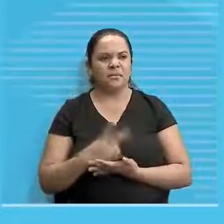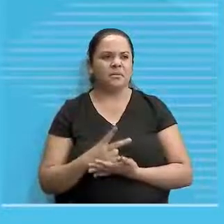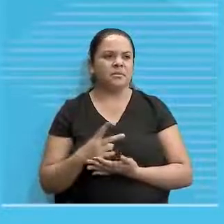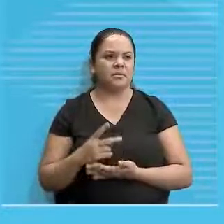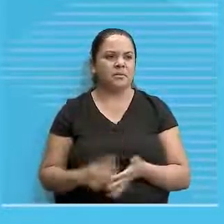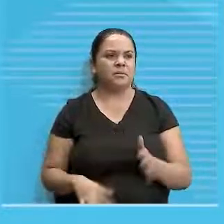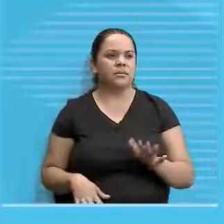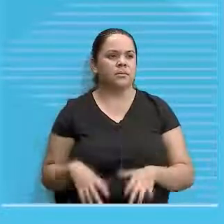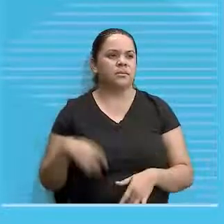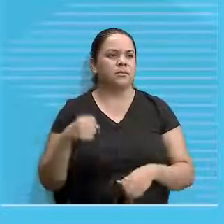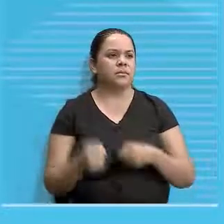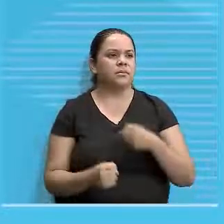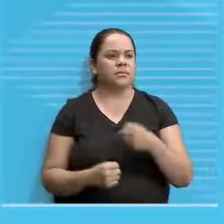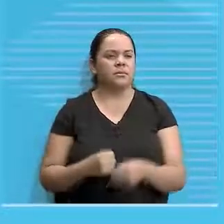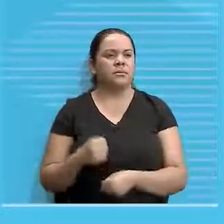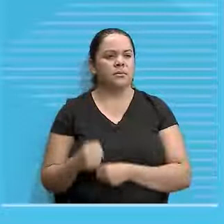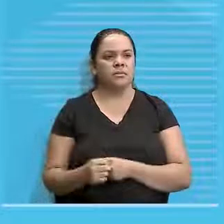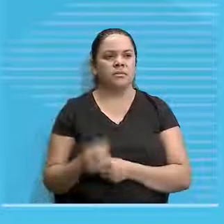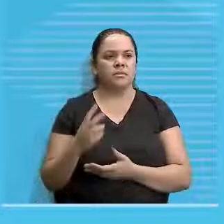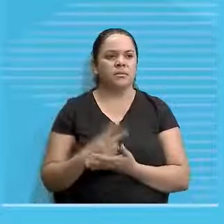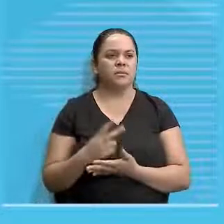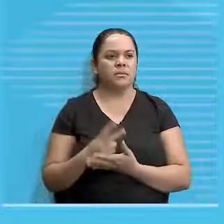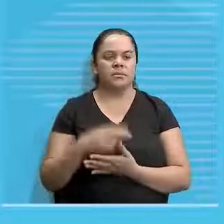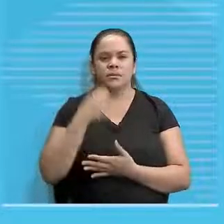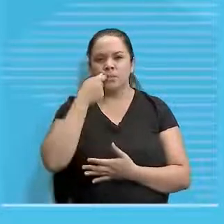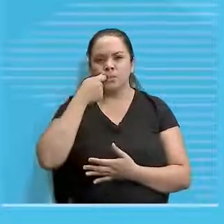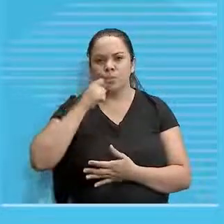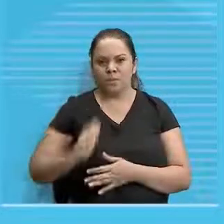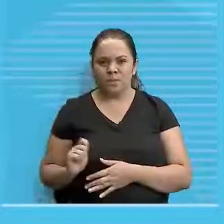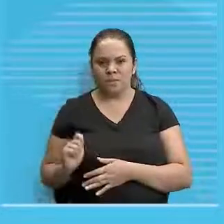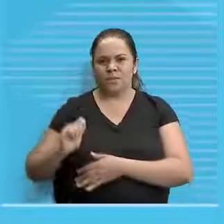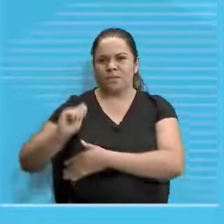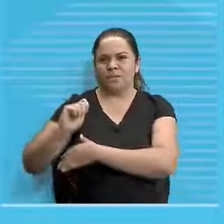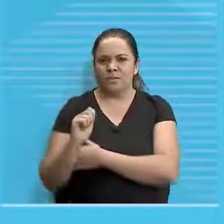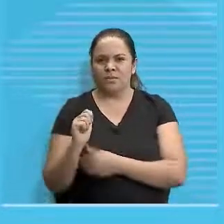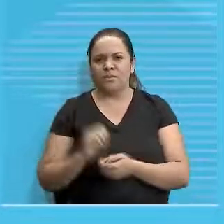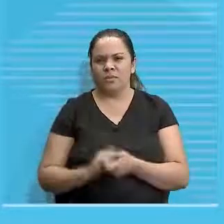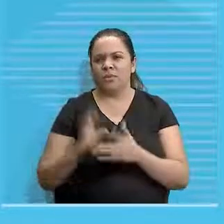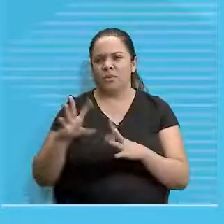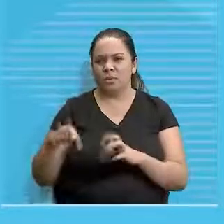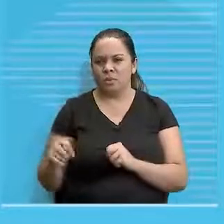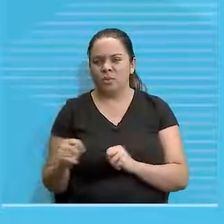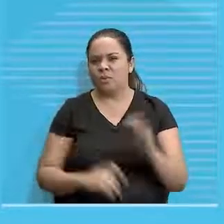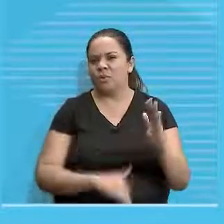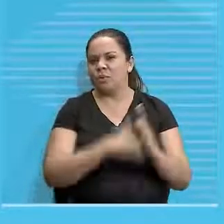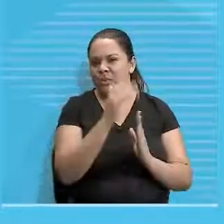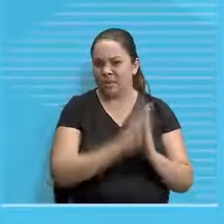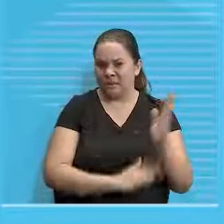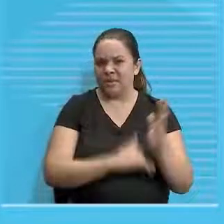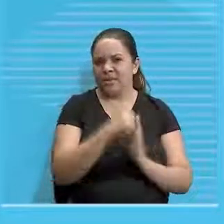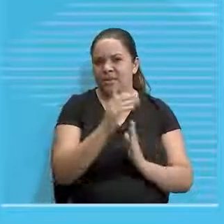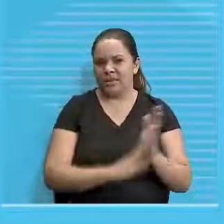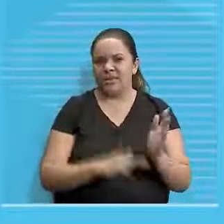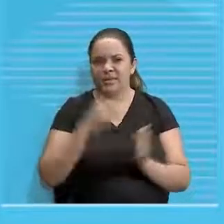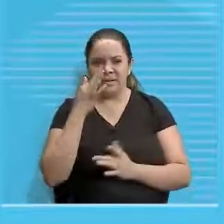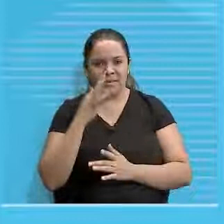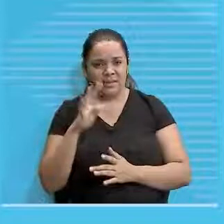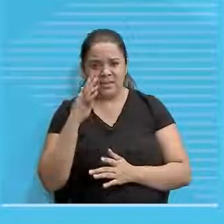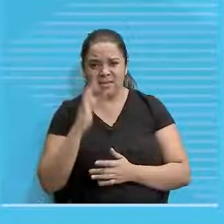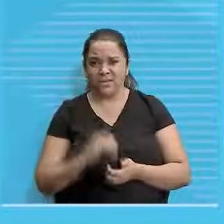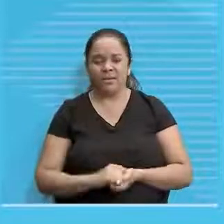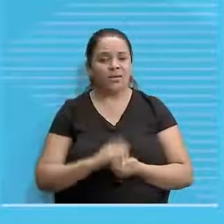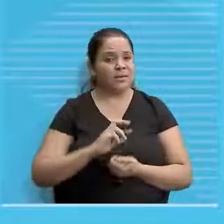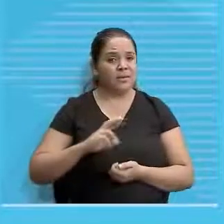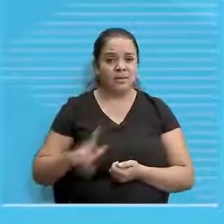pão debaixo do braço e é pintora? Todo mundo pinta na França? Não, né, gente? Então, são justamente aí